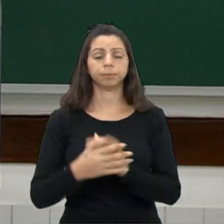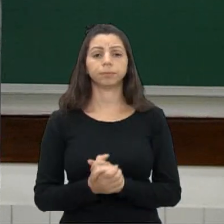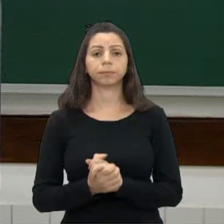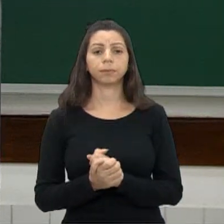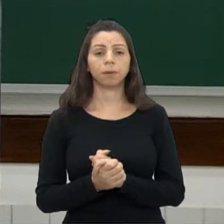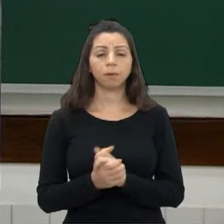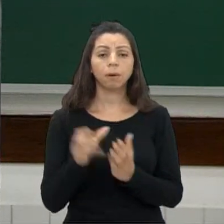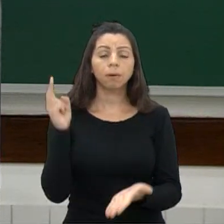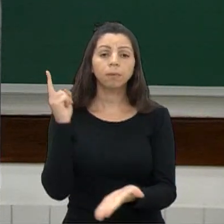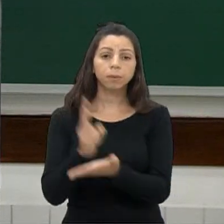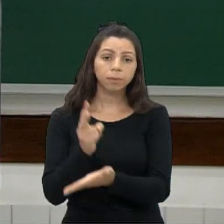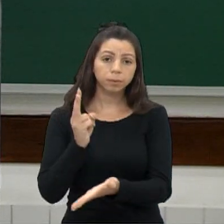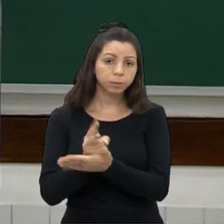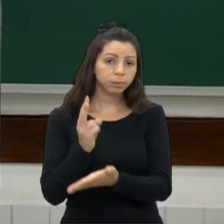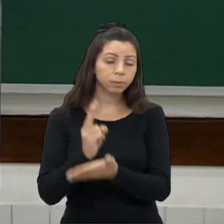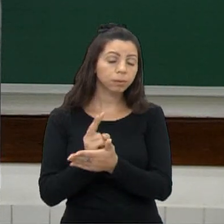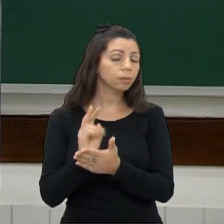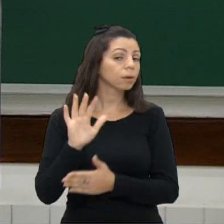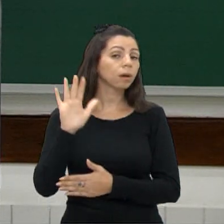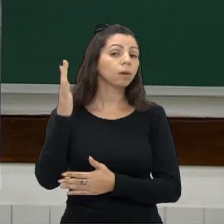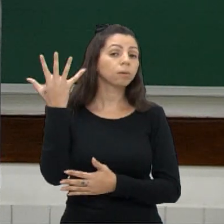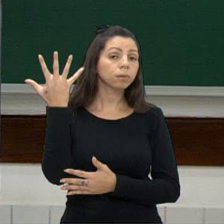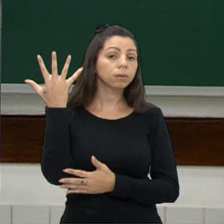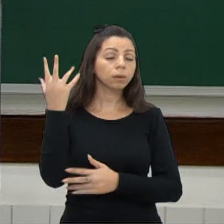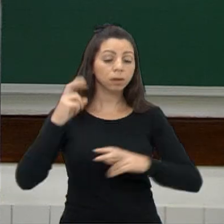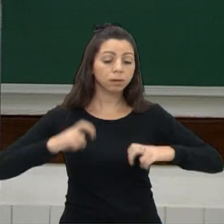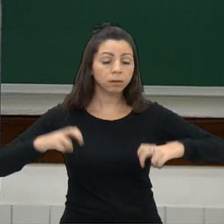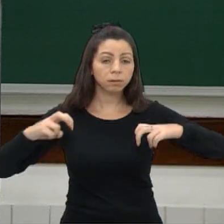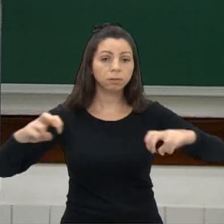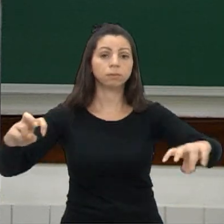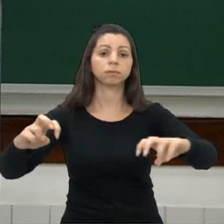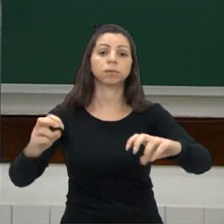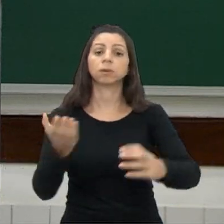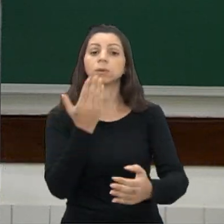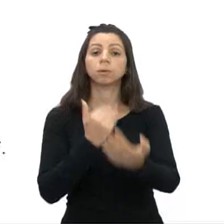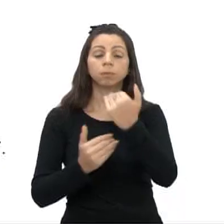a continuação, o que acontece nesse jantar com a família.